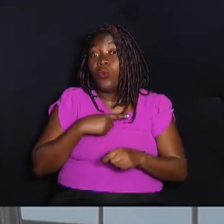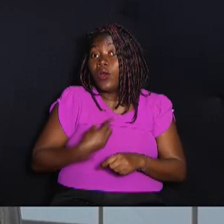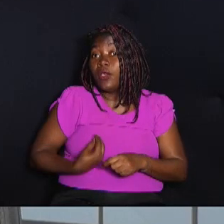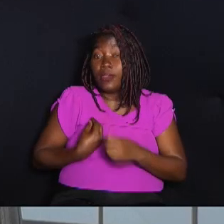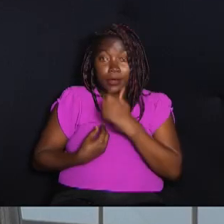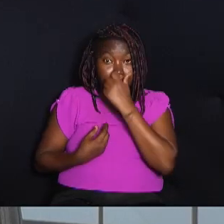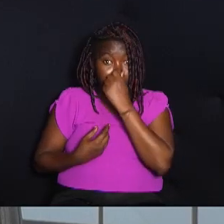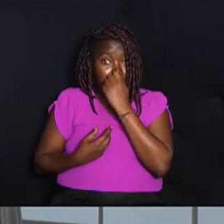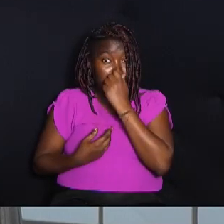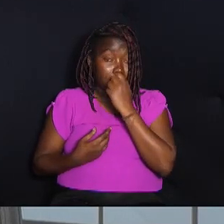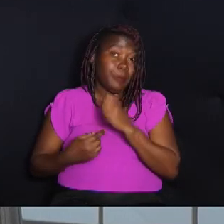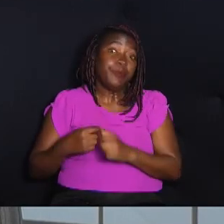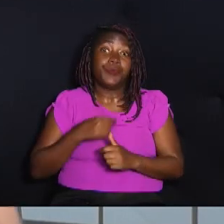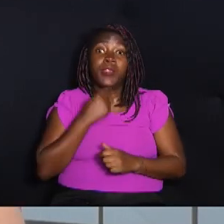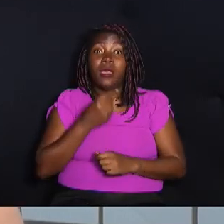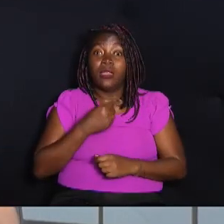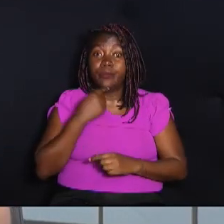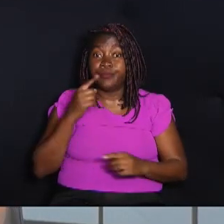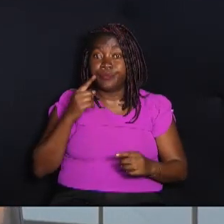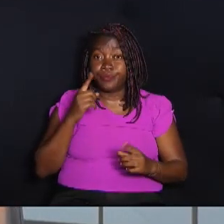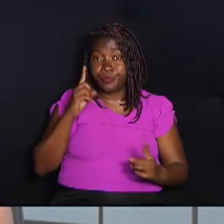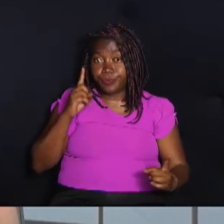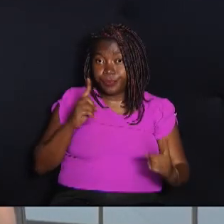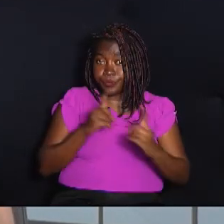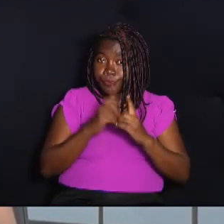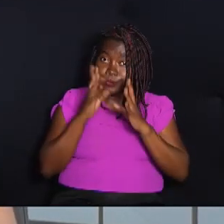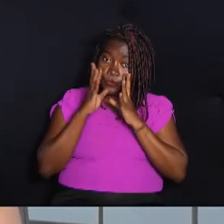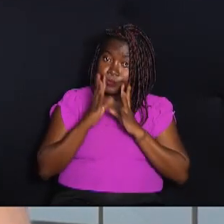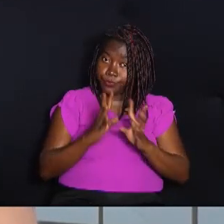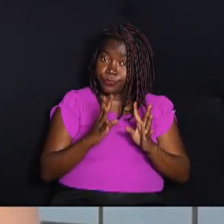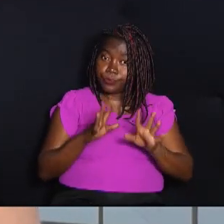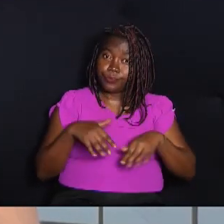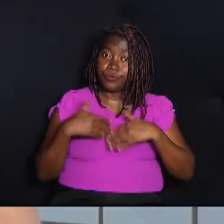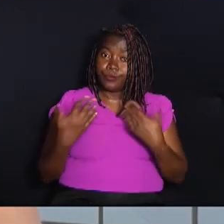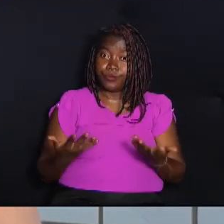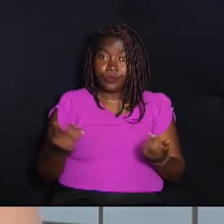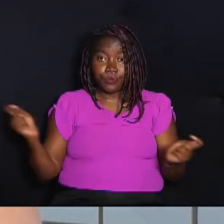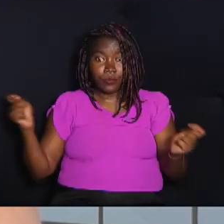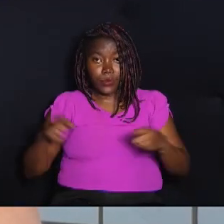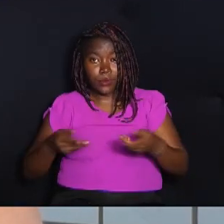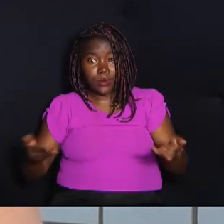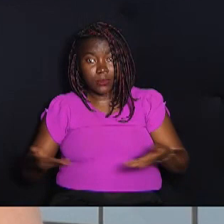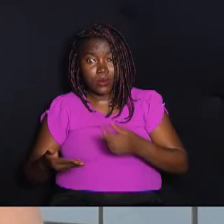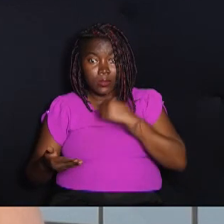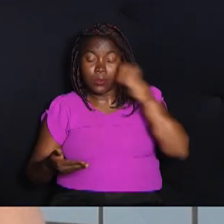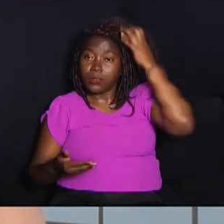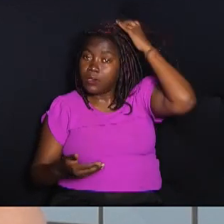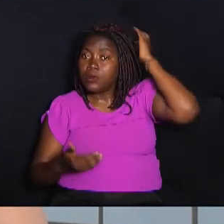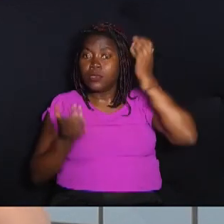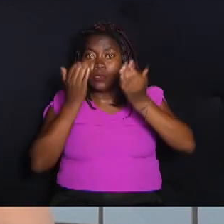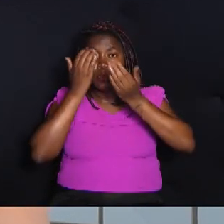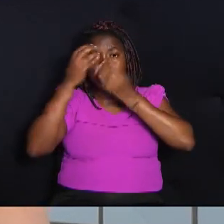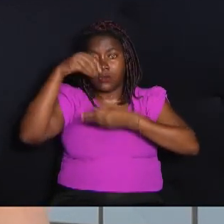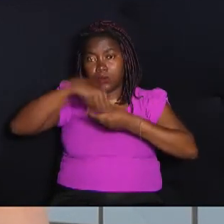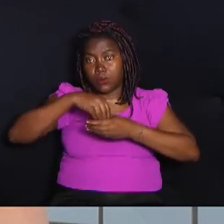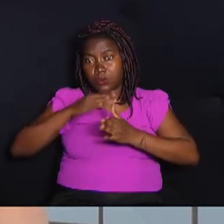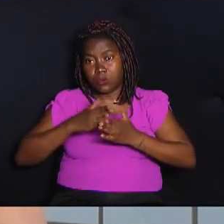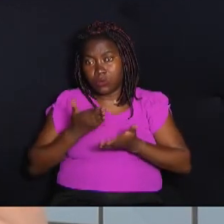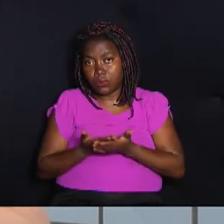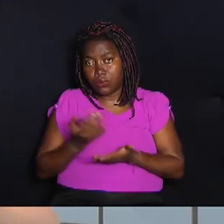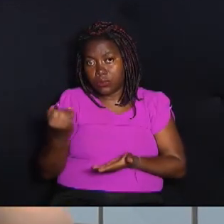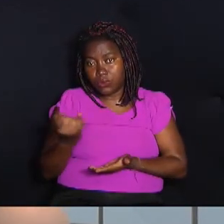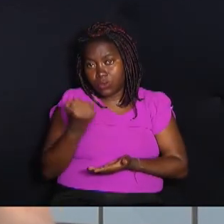dá conta de atender. Então, essa possibilidade agora, né, dos psicólogos nas escolas, isso seria de